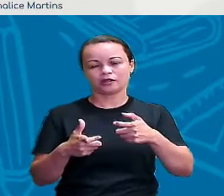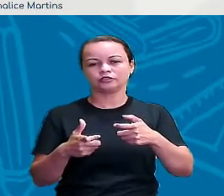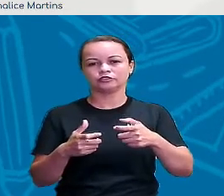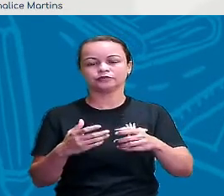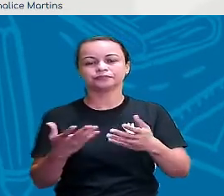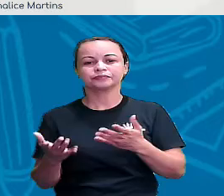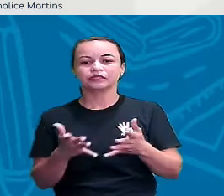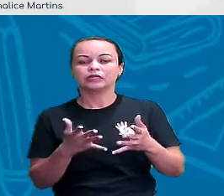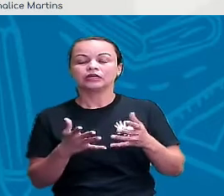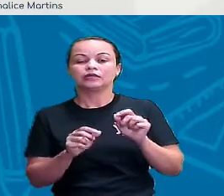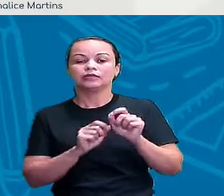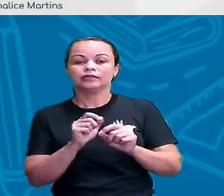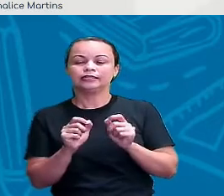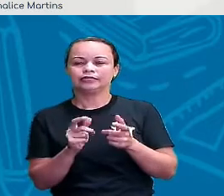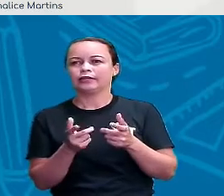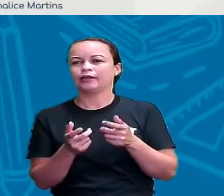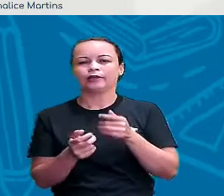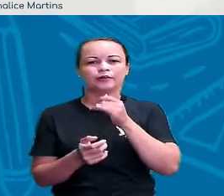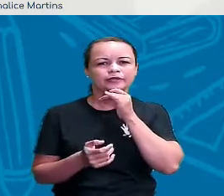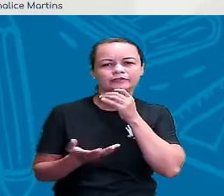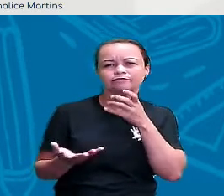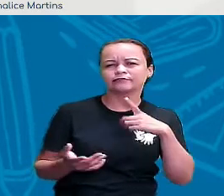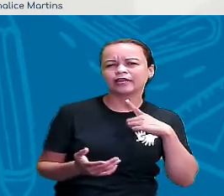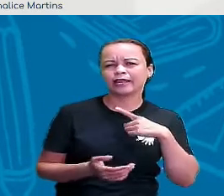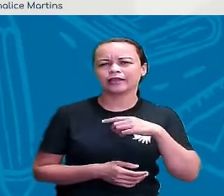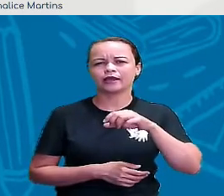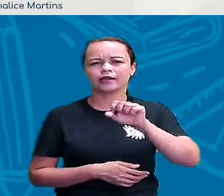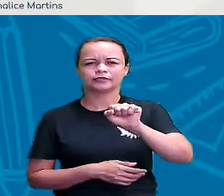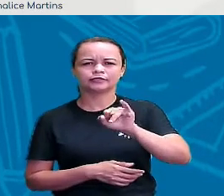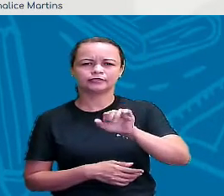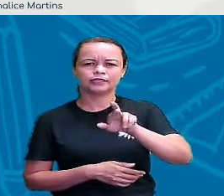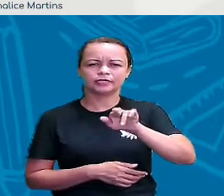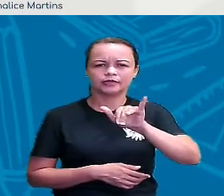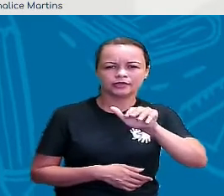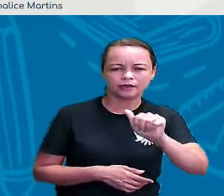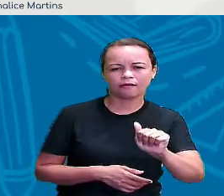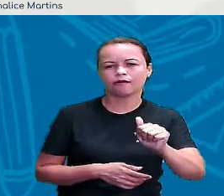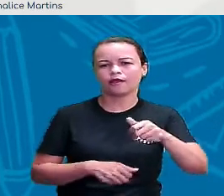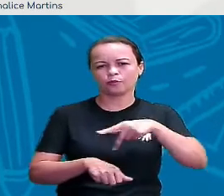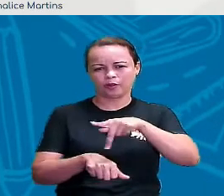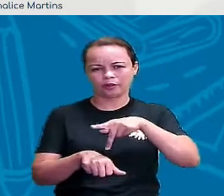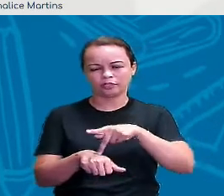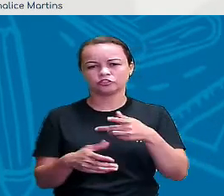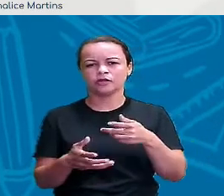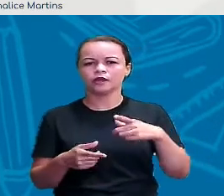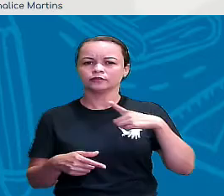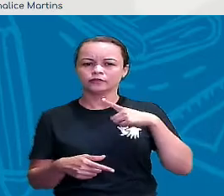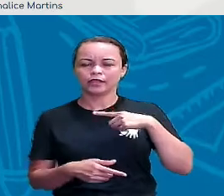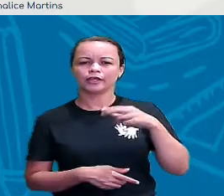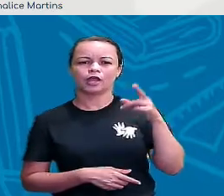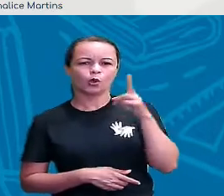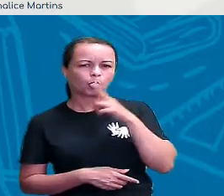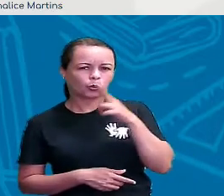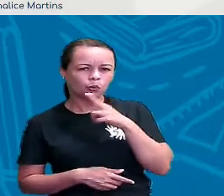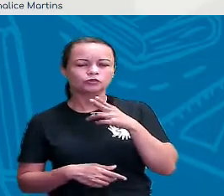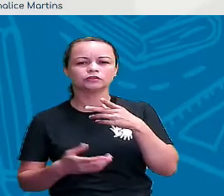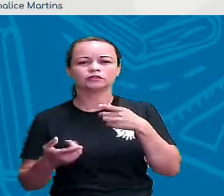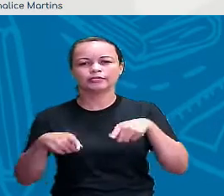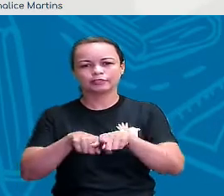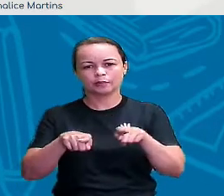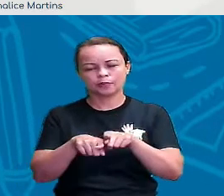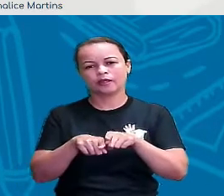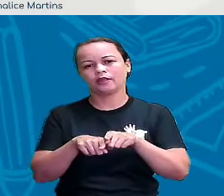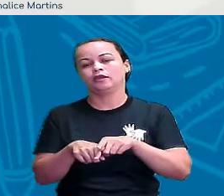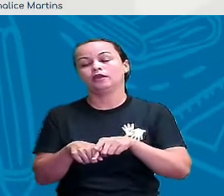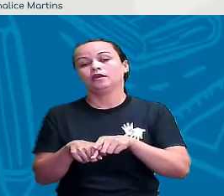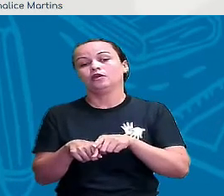essas pessoas, a Síria, a gente tem agora a Rússia, né? E a Ucrânia, que estão nesse processo,